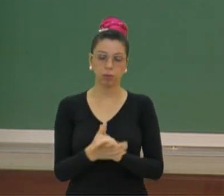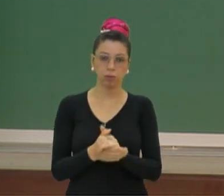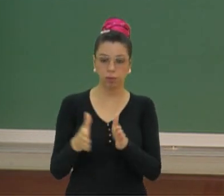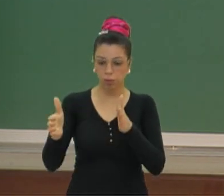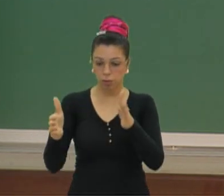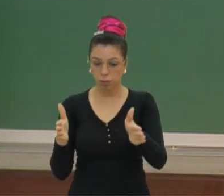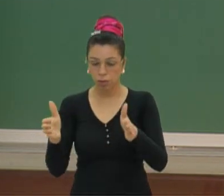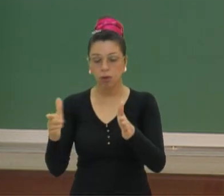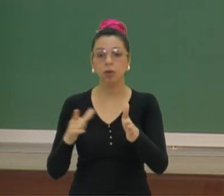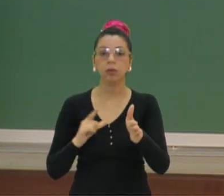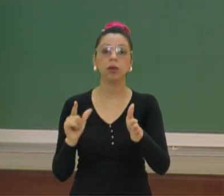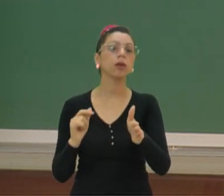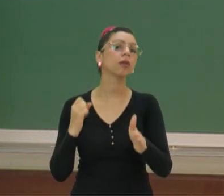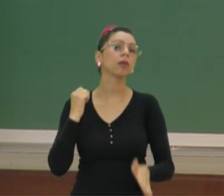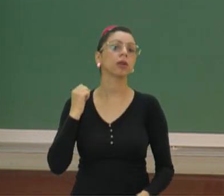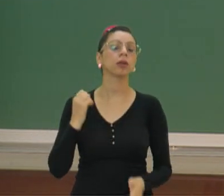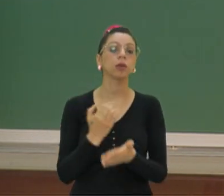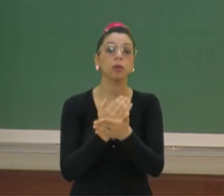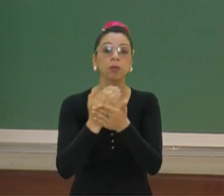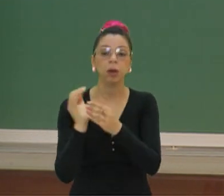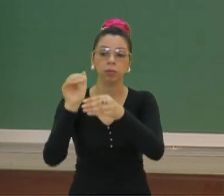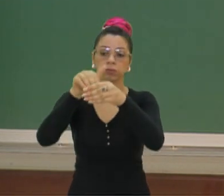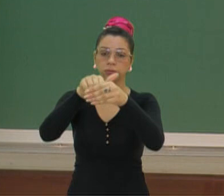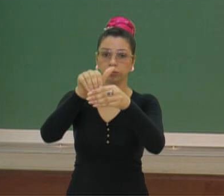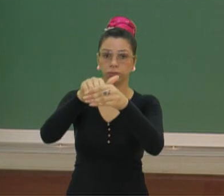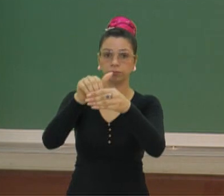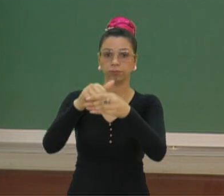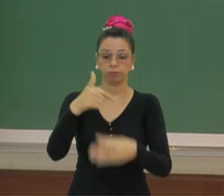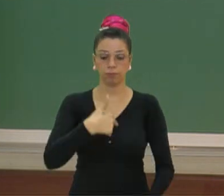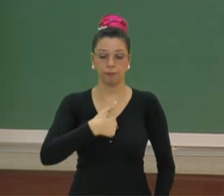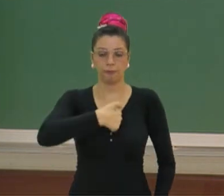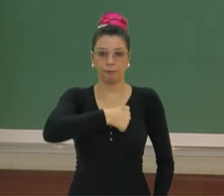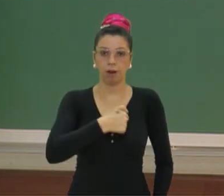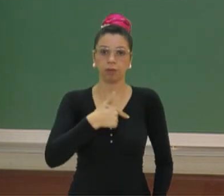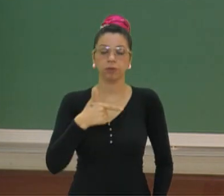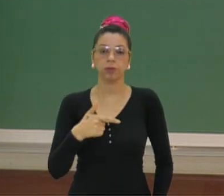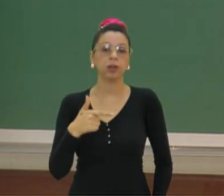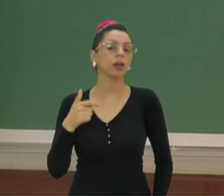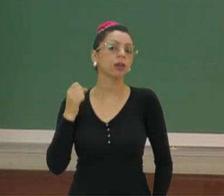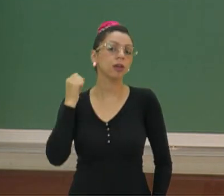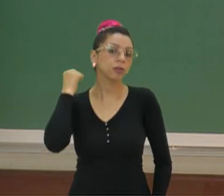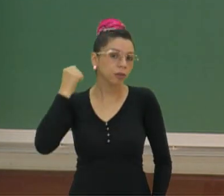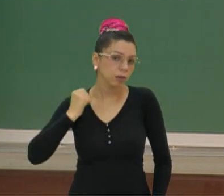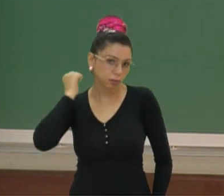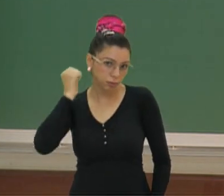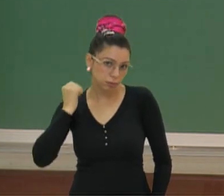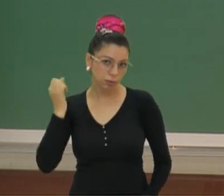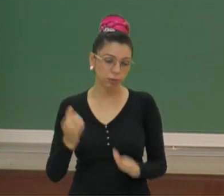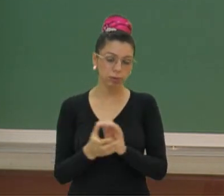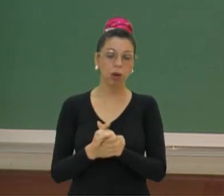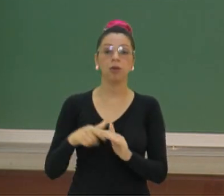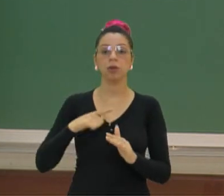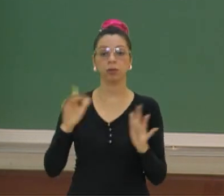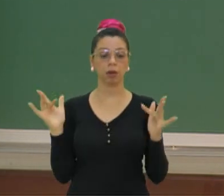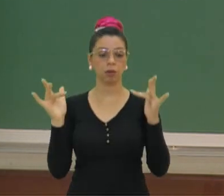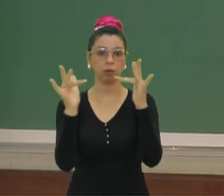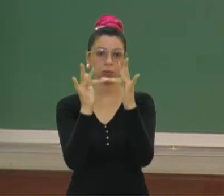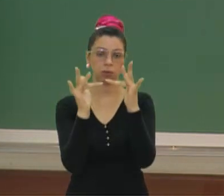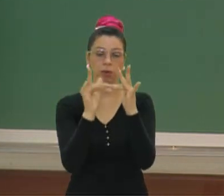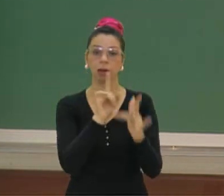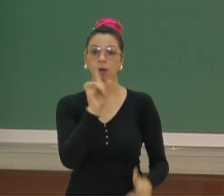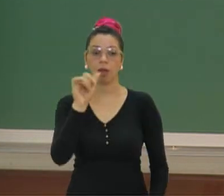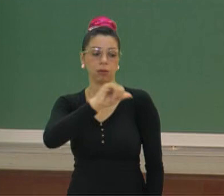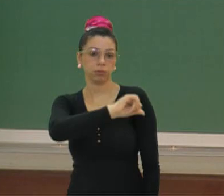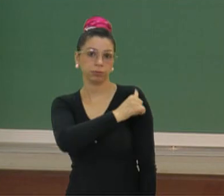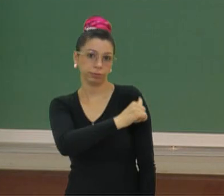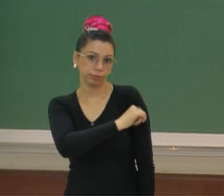ele se elege senador pelo Rio Grande do Sul. Vargas, então, continua tendo essa ligação com o governo central no Rio de Janeiro, com o